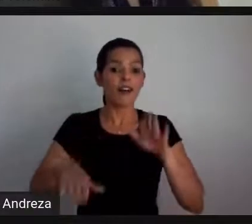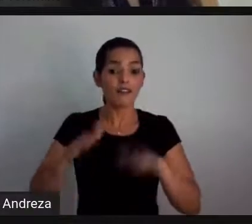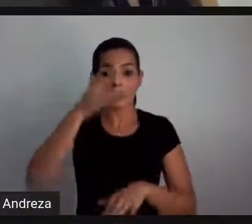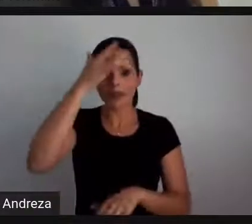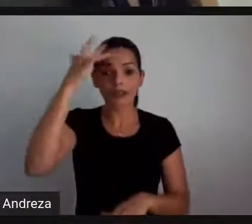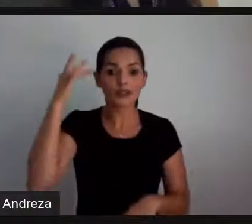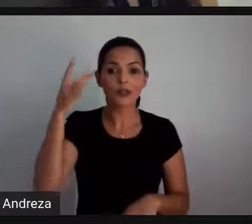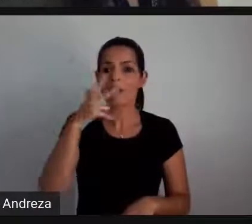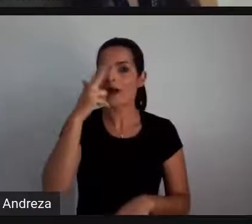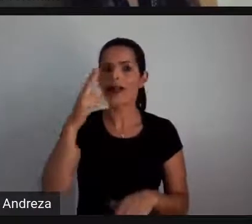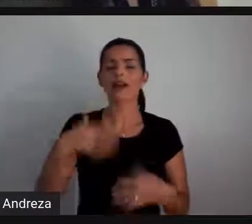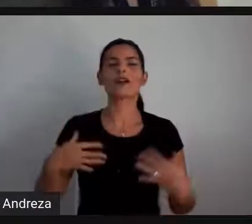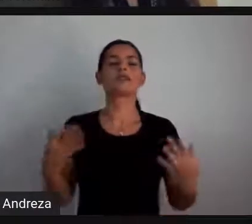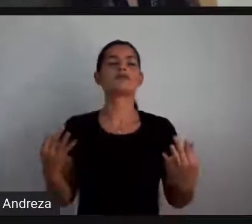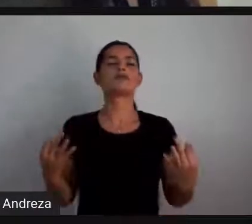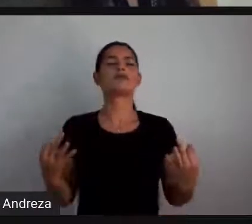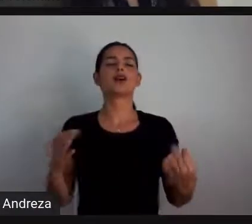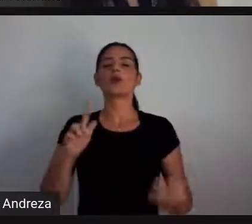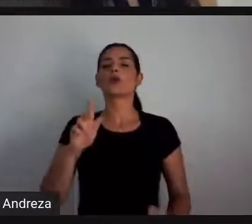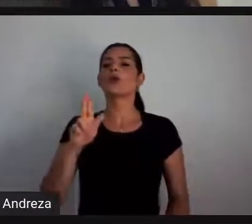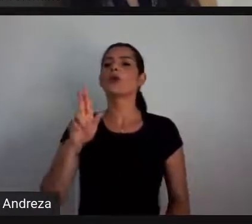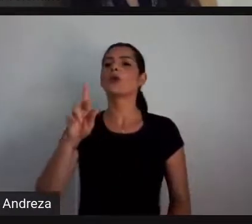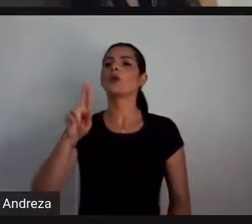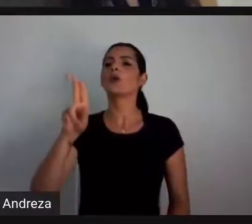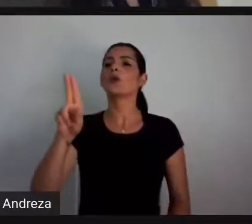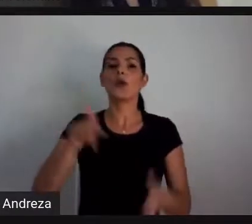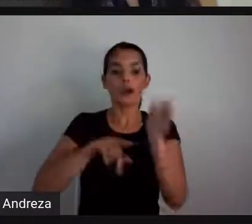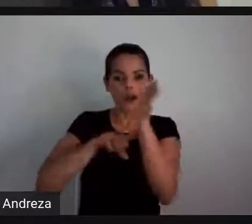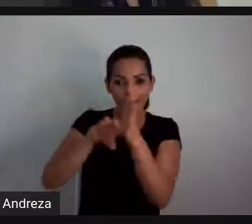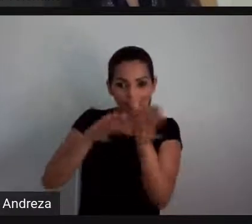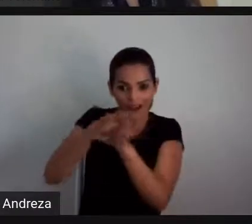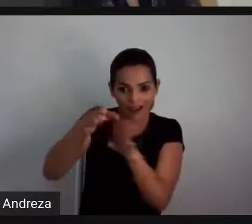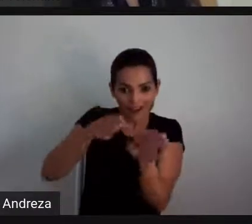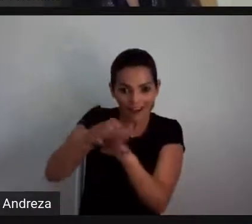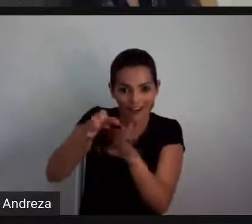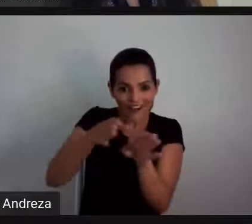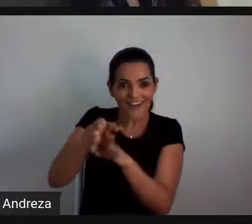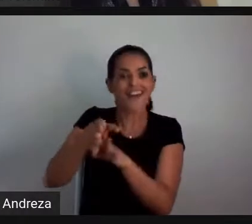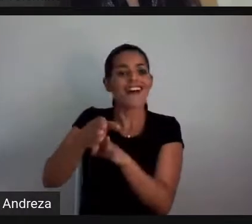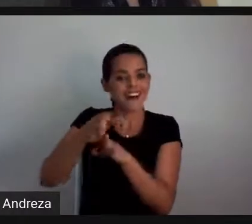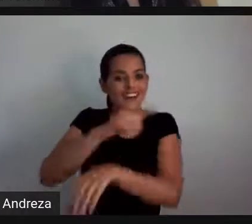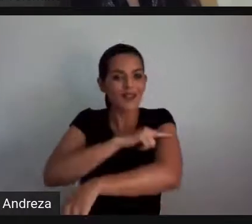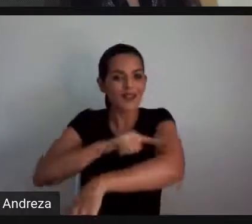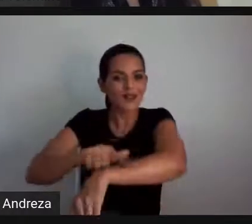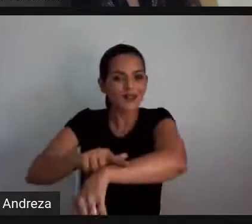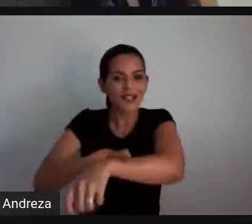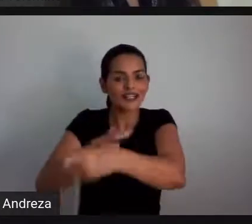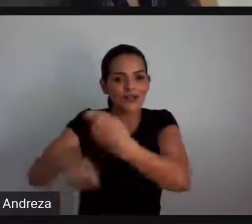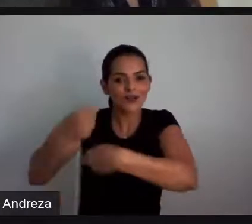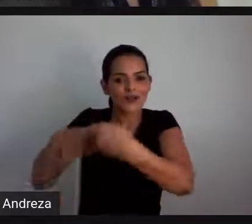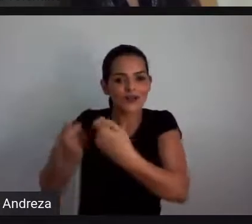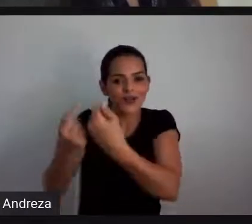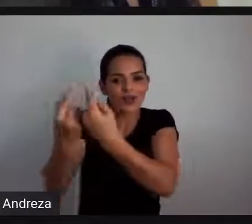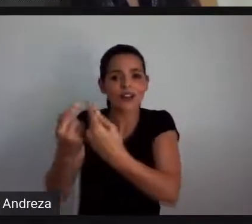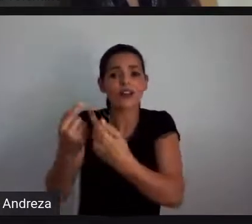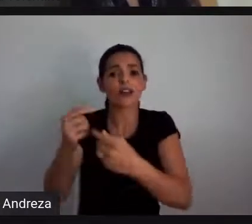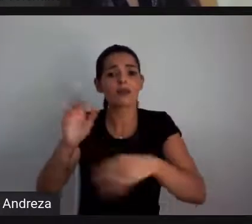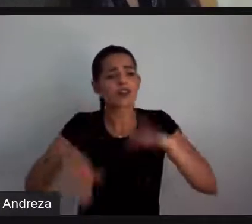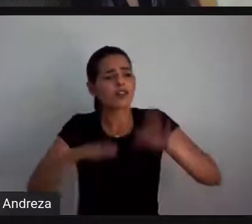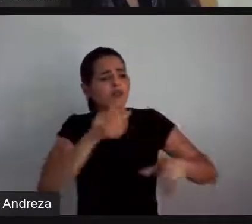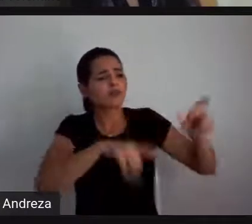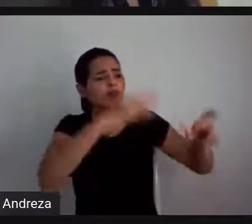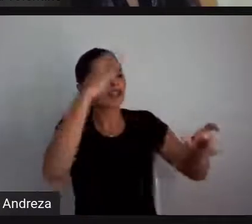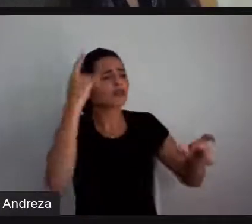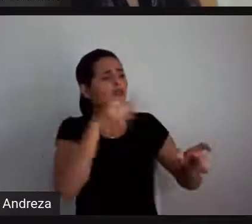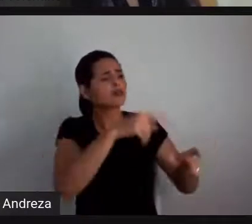quase gurus, né? Na internet de educação financeira, e eu acompanho algumas pessoas que às vezes elas ficam muito frustradas, porque elas